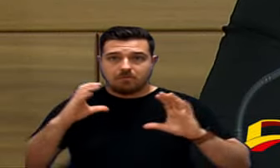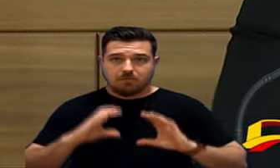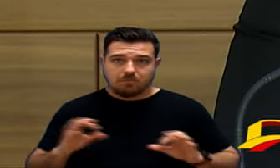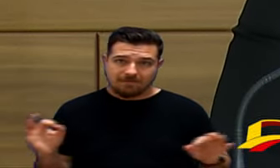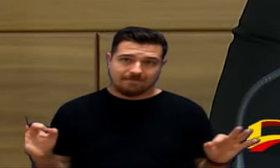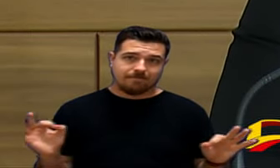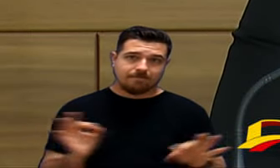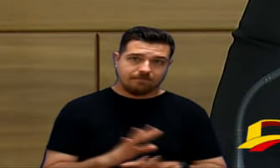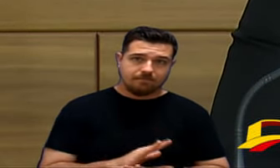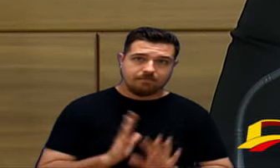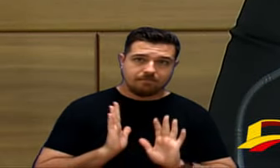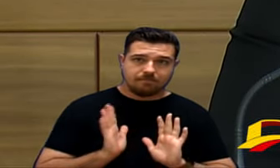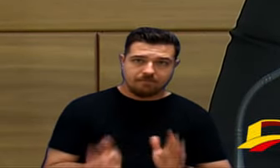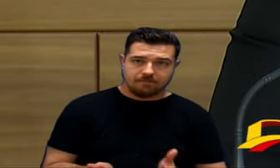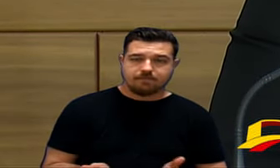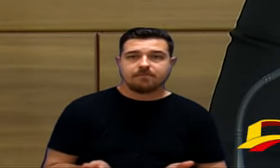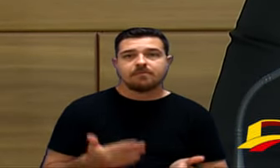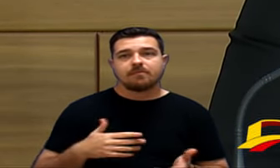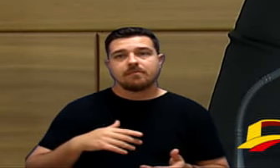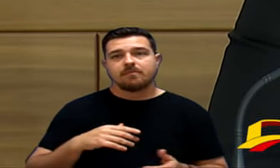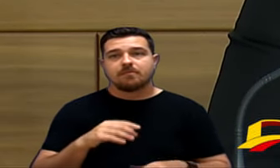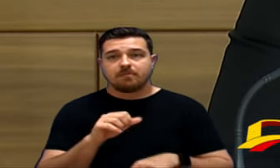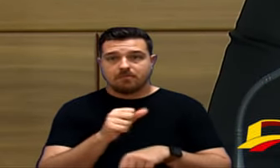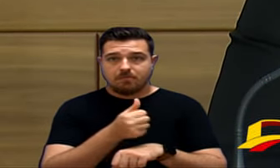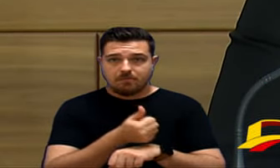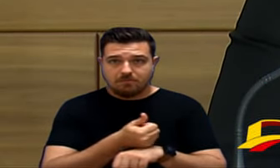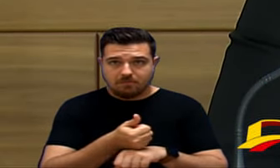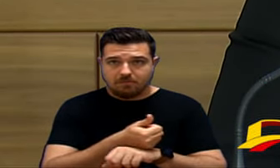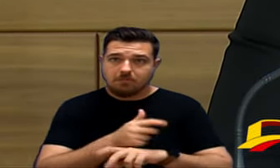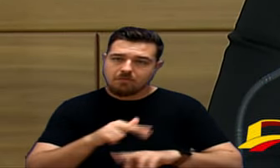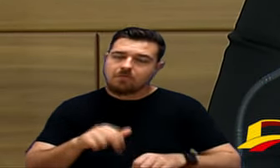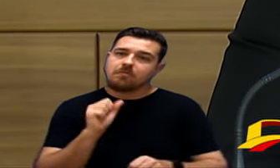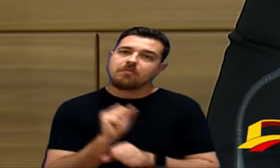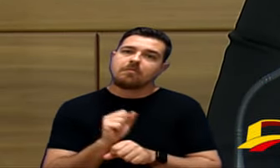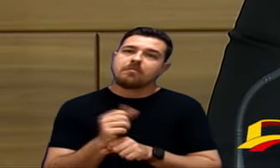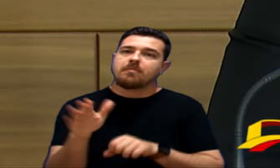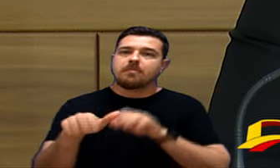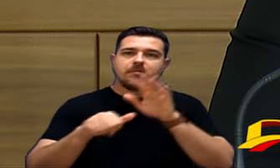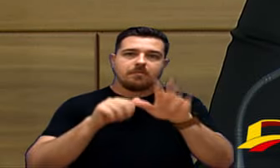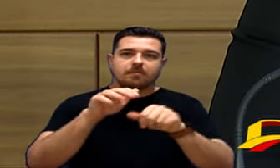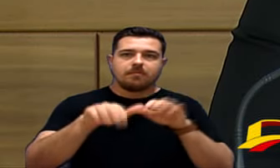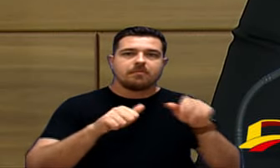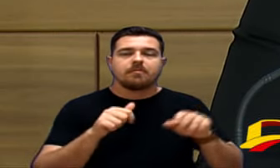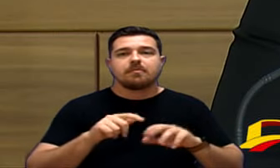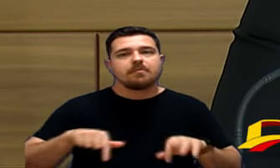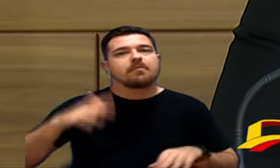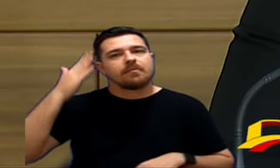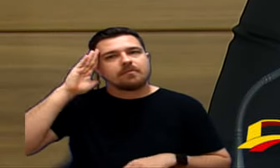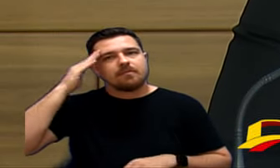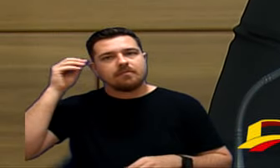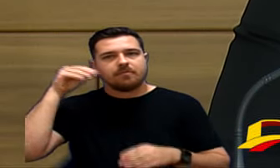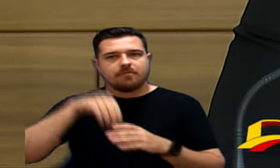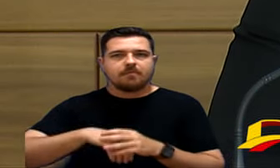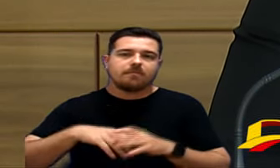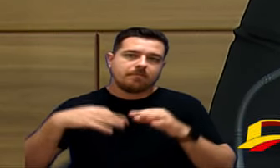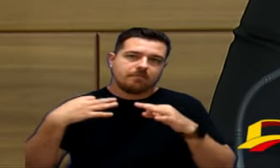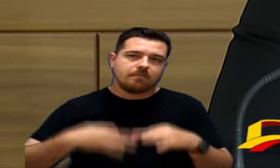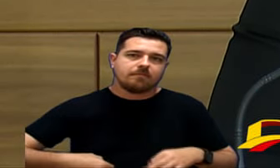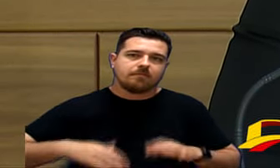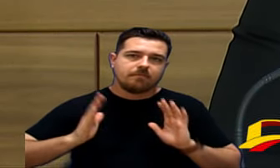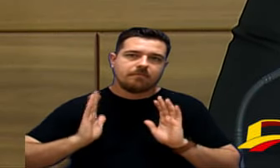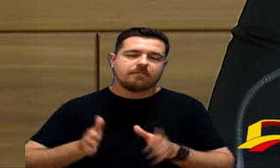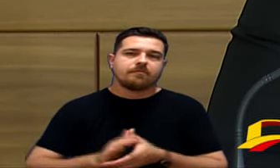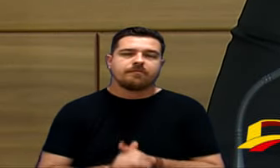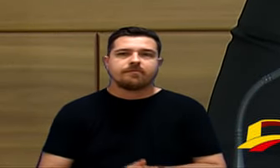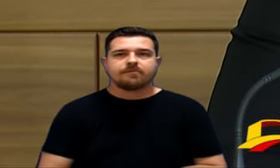exauriu na verdade e esses guardas eles estão aguardando somente chamamento então a gente entende que já tá contemplado aí essa